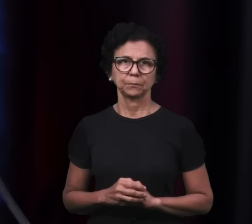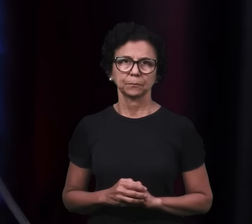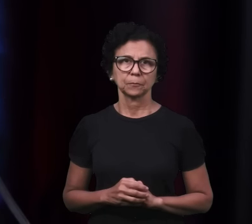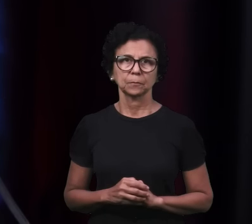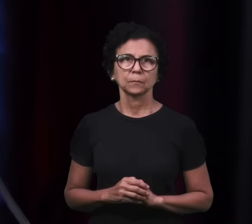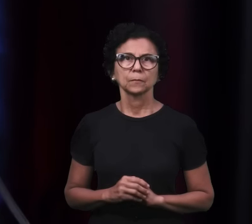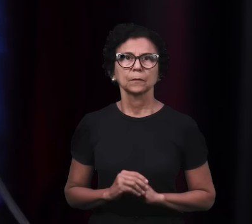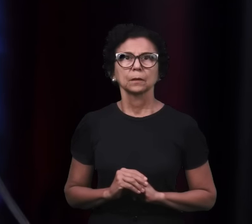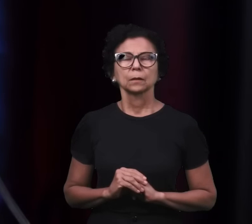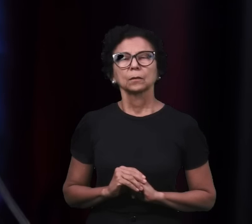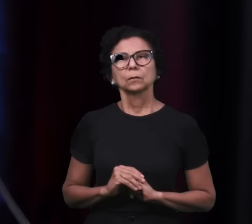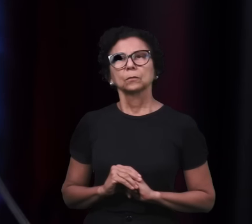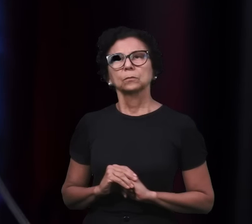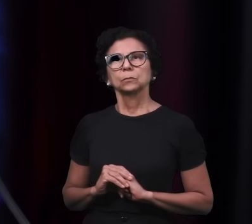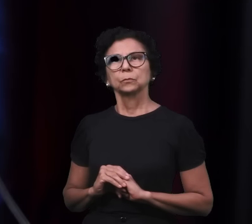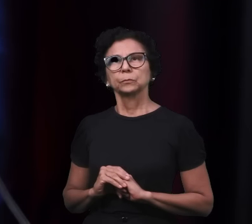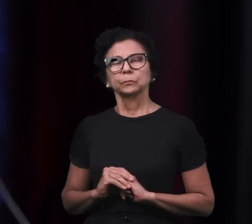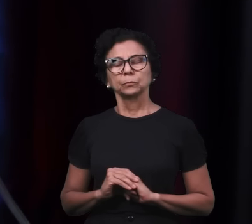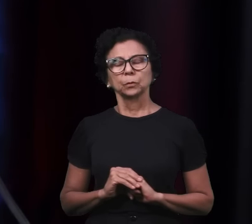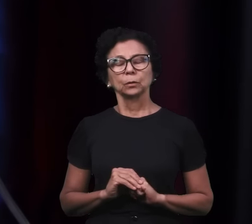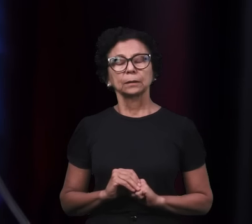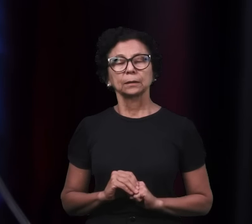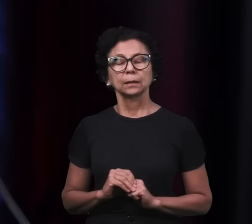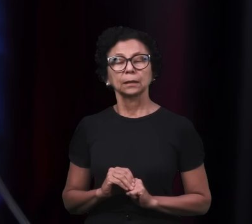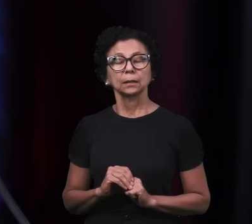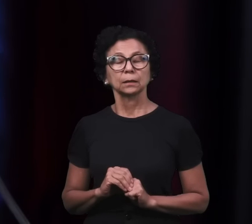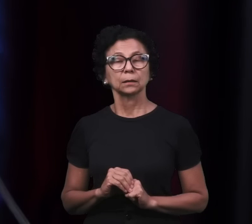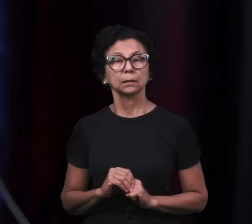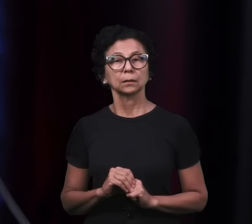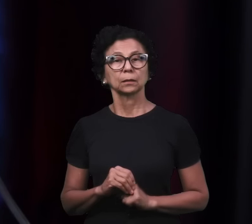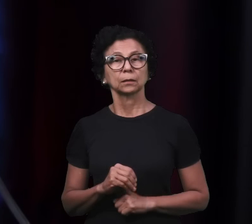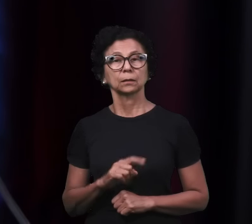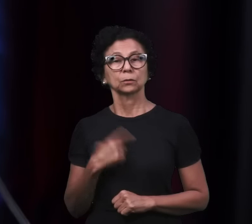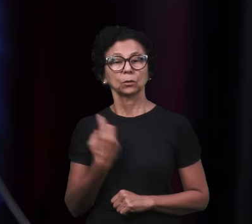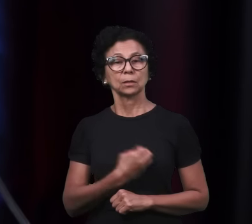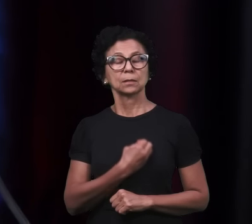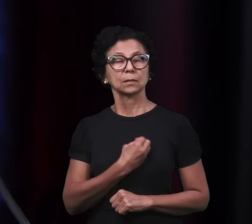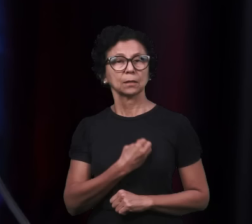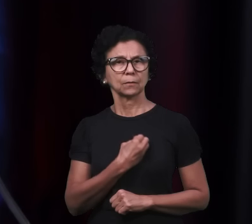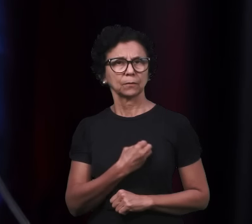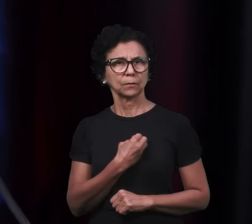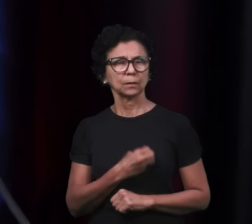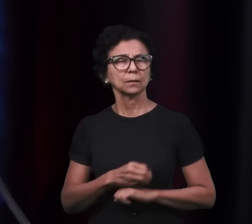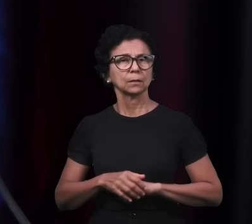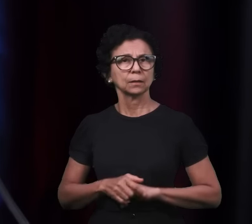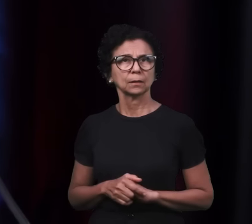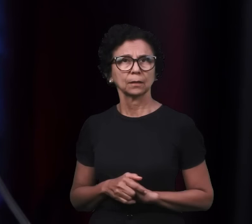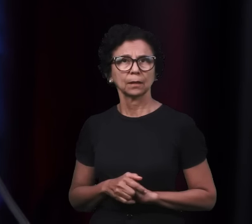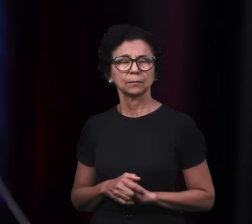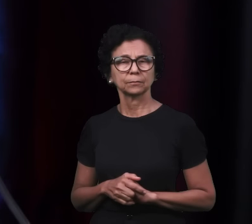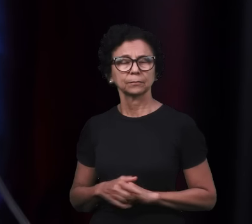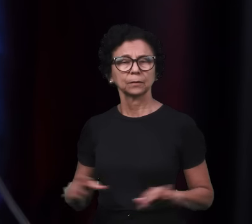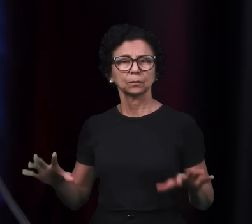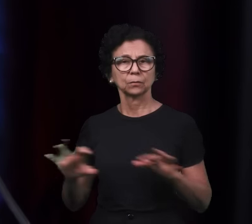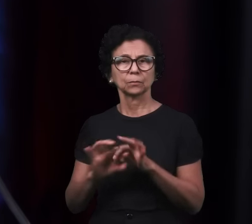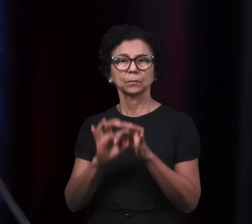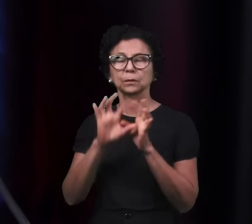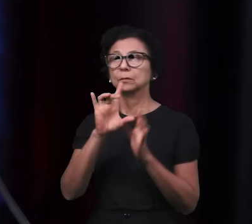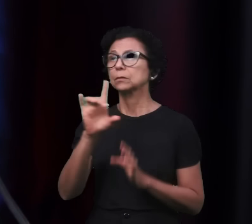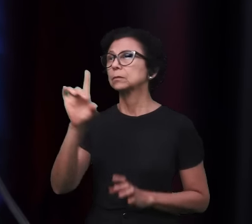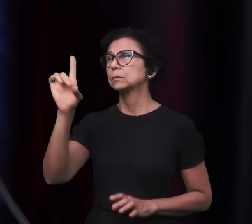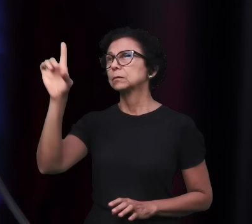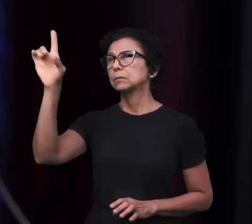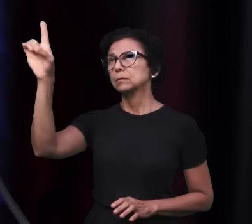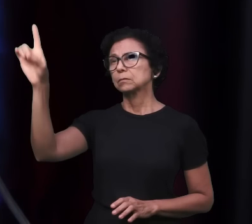né? Porque o centro da nossa vida, o que rege a nossa vida, é a nossa comunhão com Deus. Não são